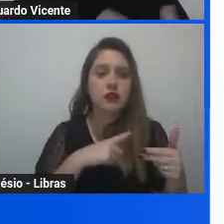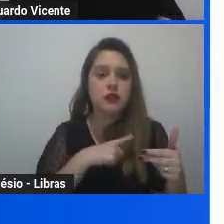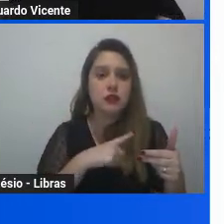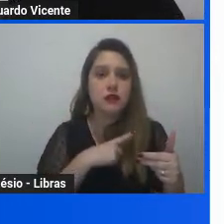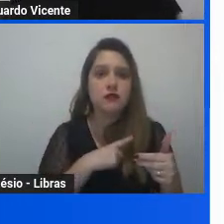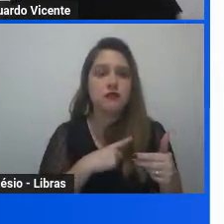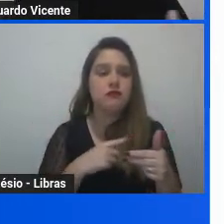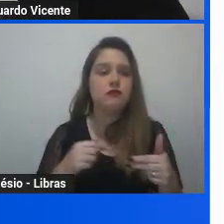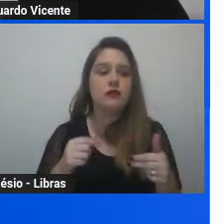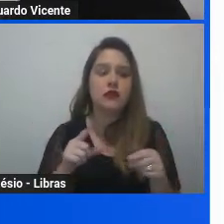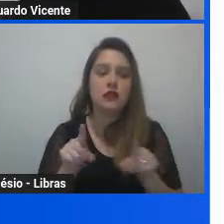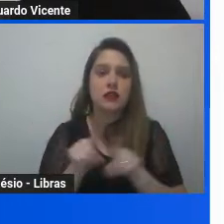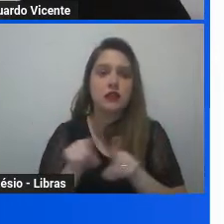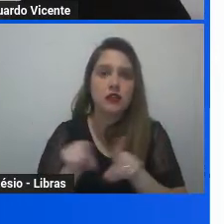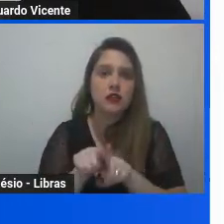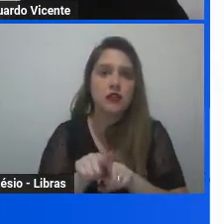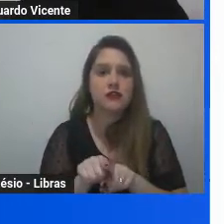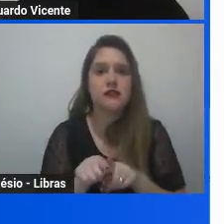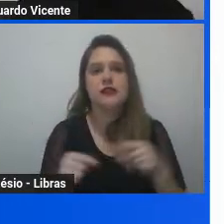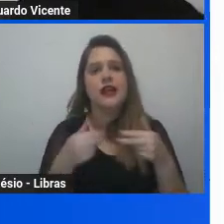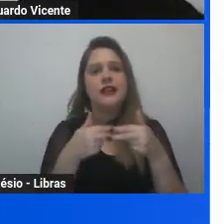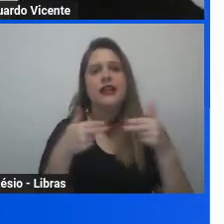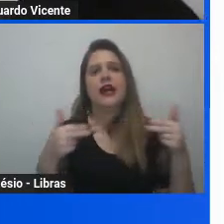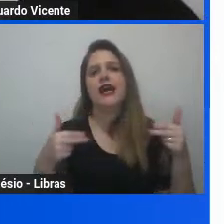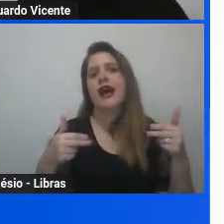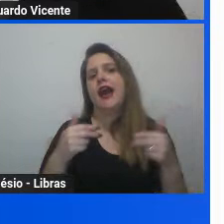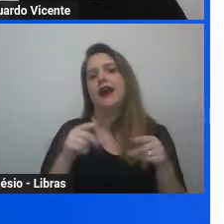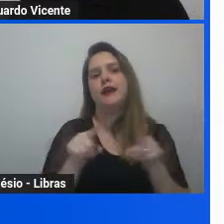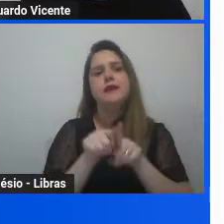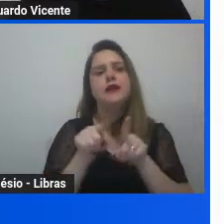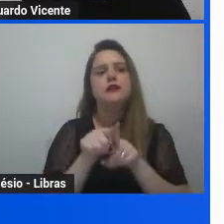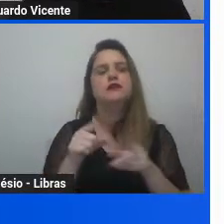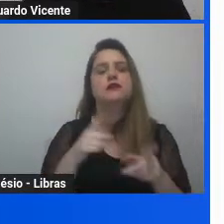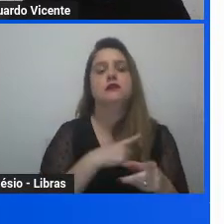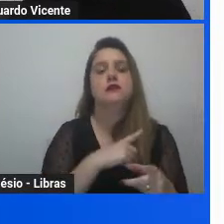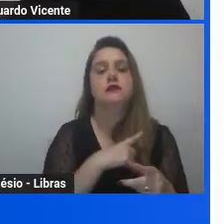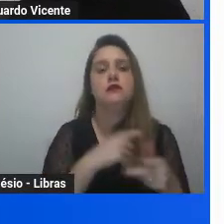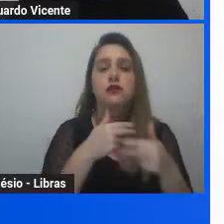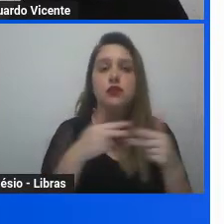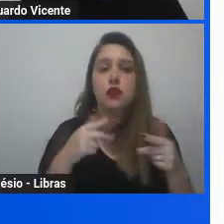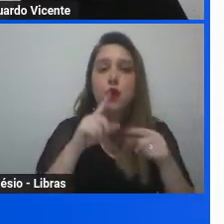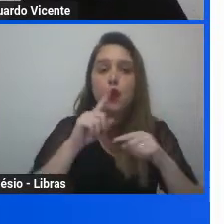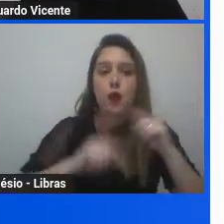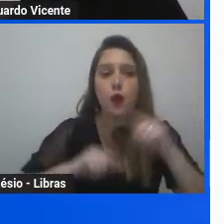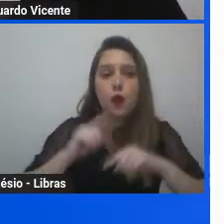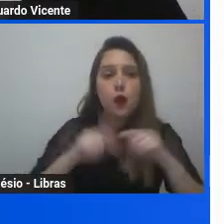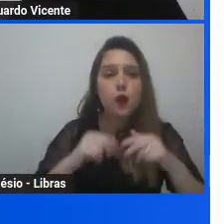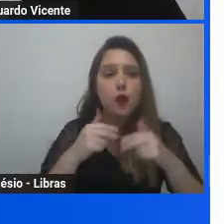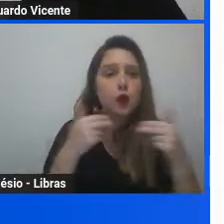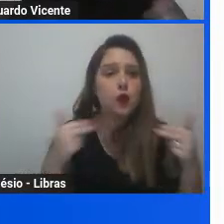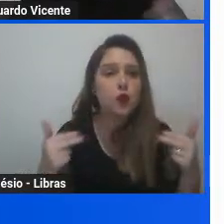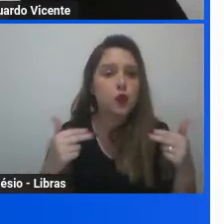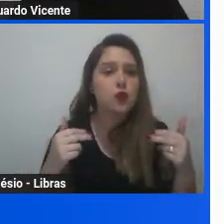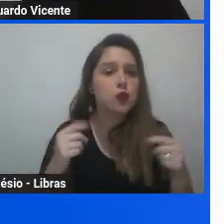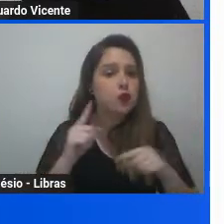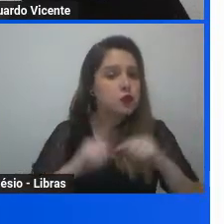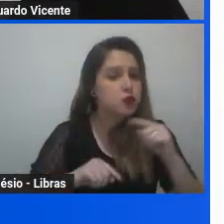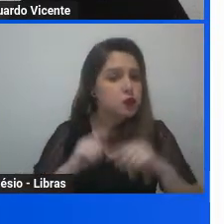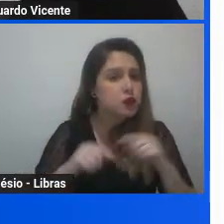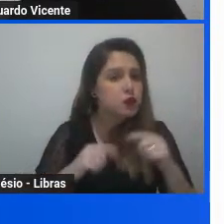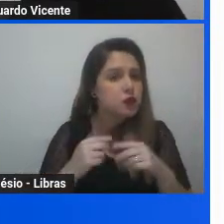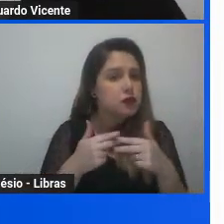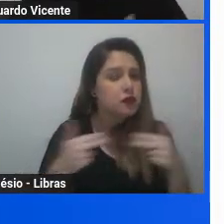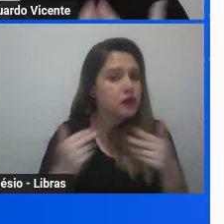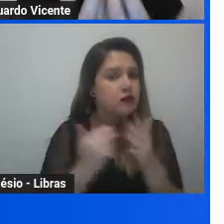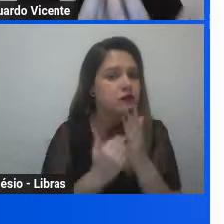árvore, né, caindo numa casa agora. Esses dias nós tivemos uma ventania, né? Ficamos todos sem luz, tudo. Se uma